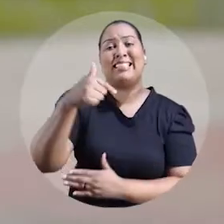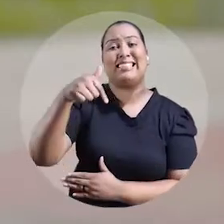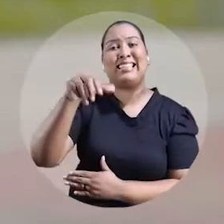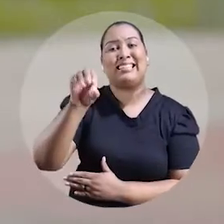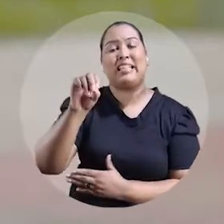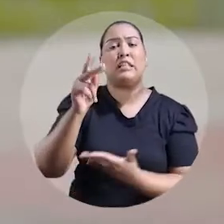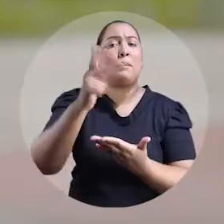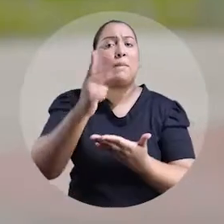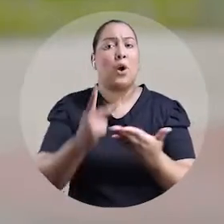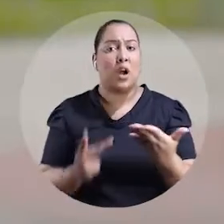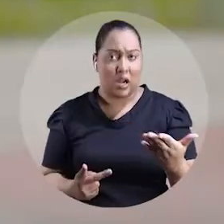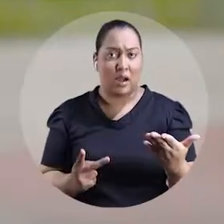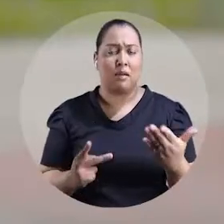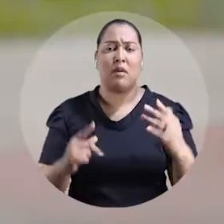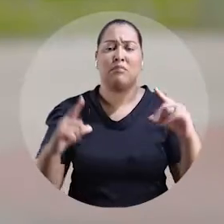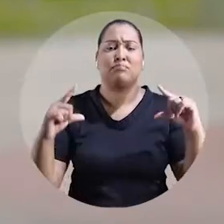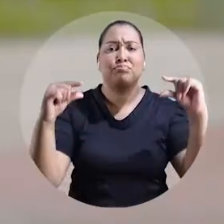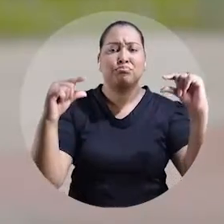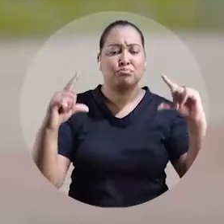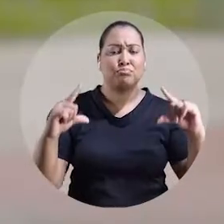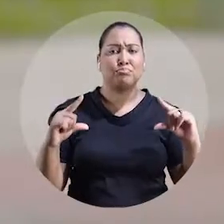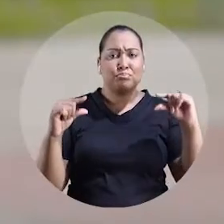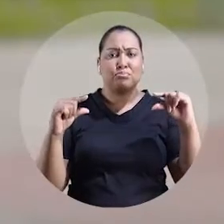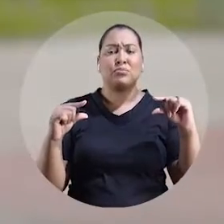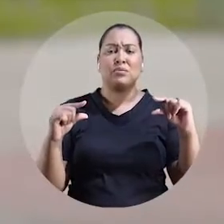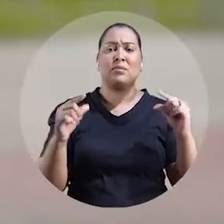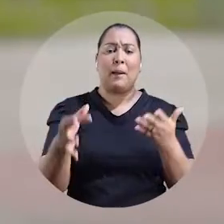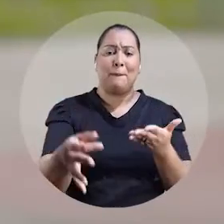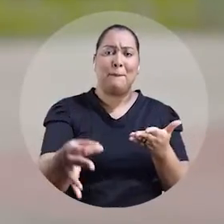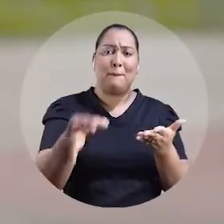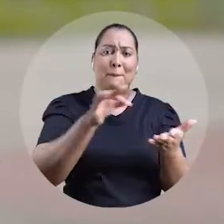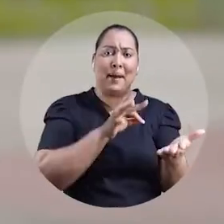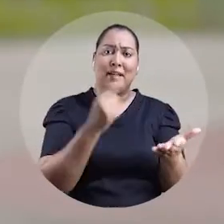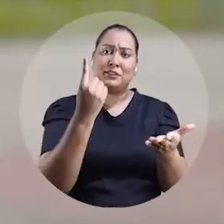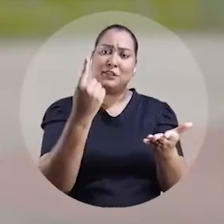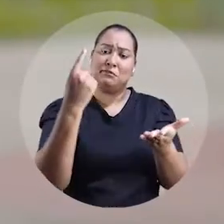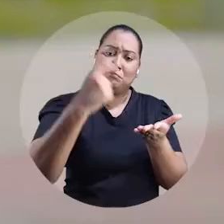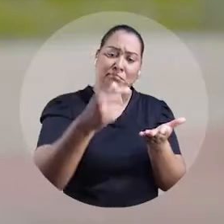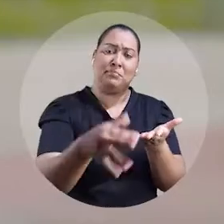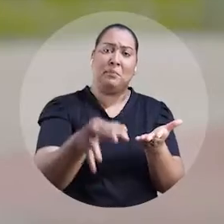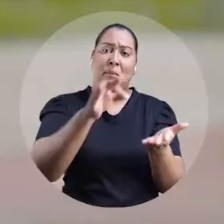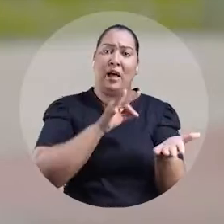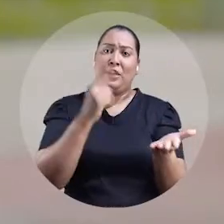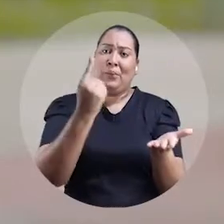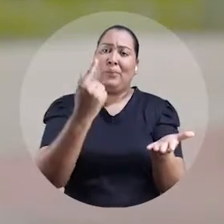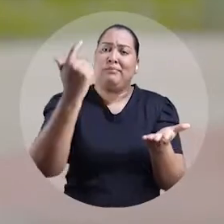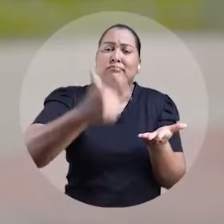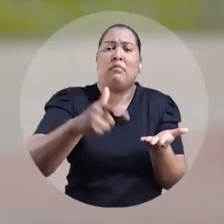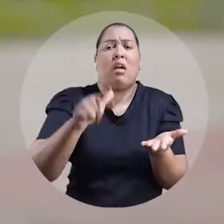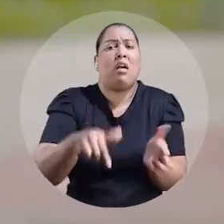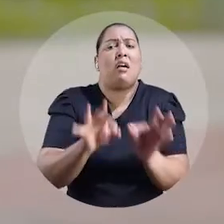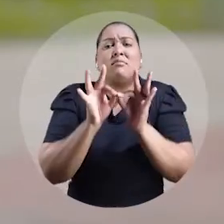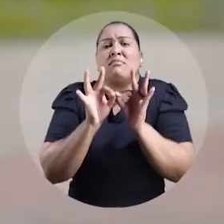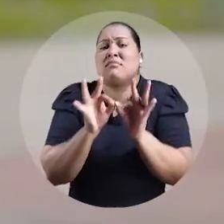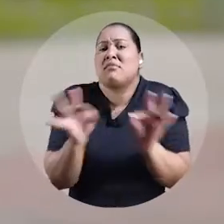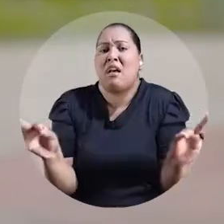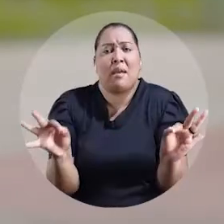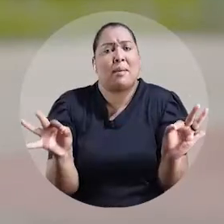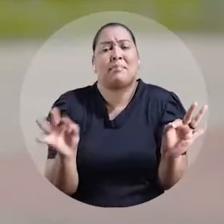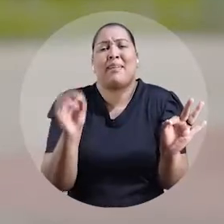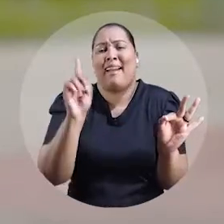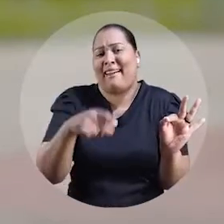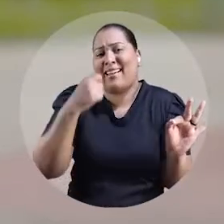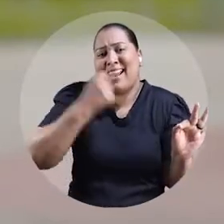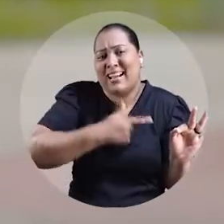70 poemas, são 70 poemas curtinhos, cada um uma página, e são poemas despretensiosos, assim, a maioria